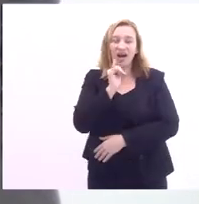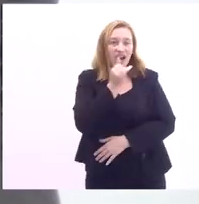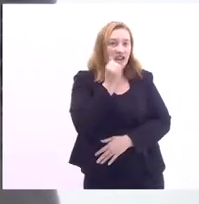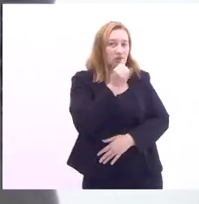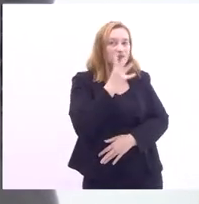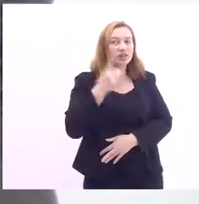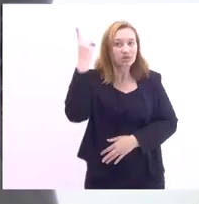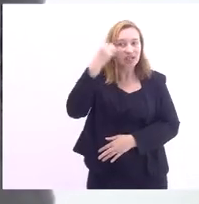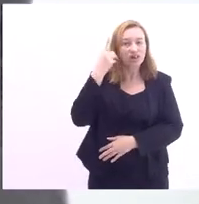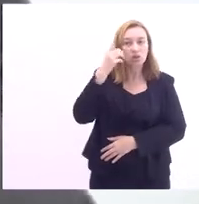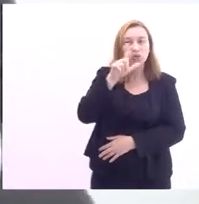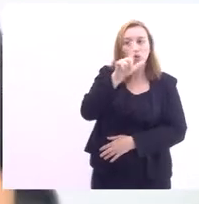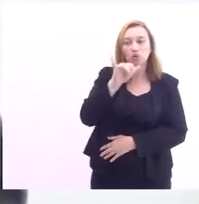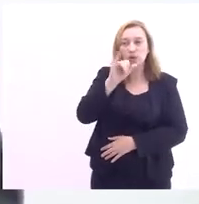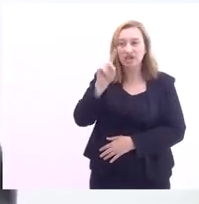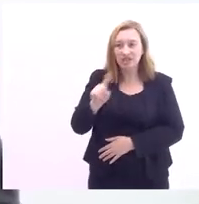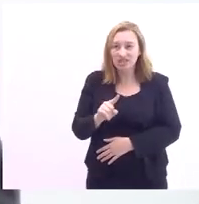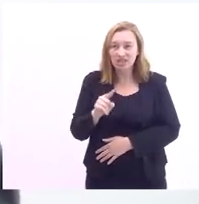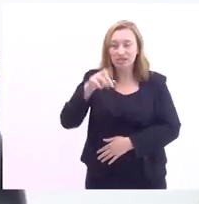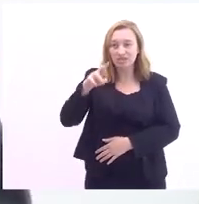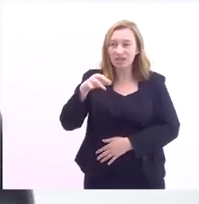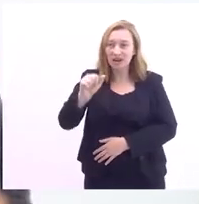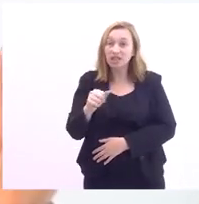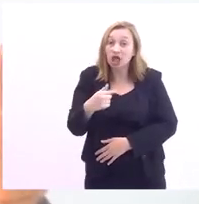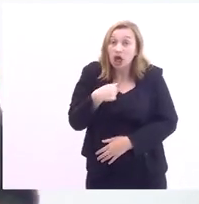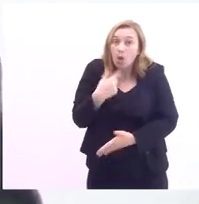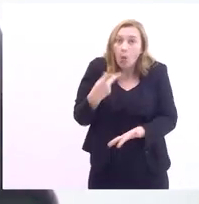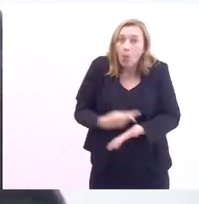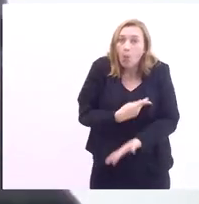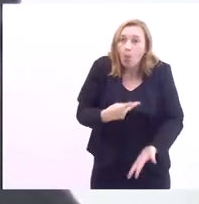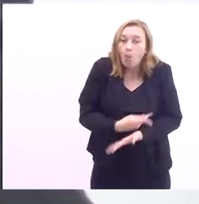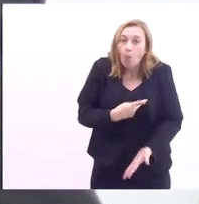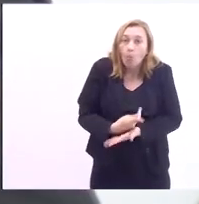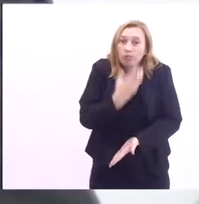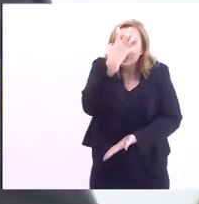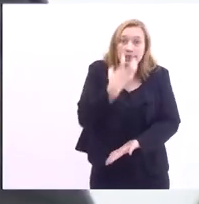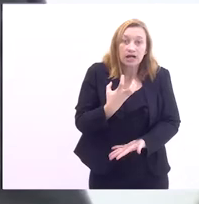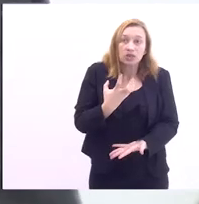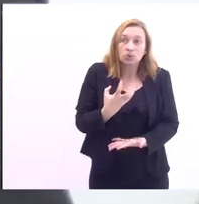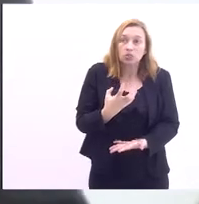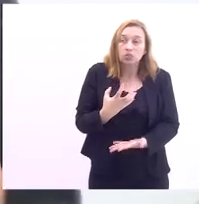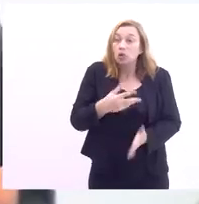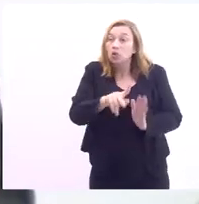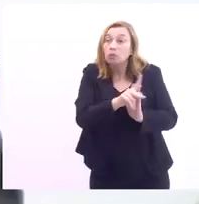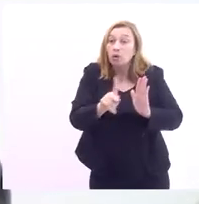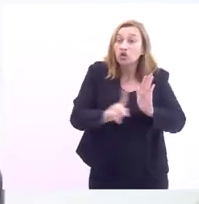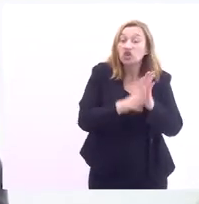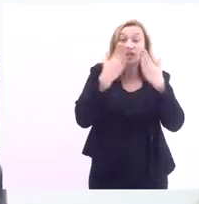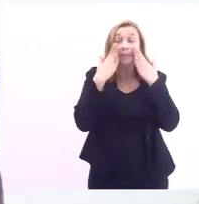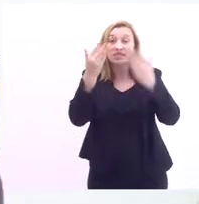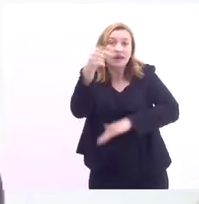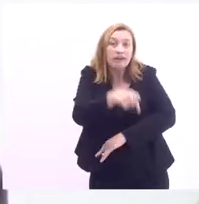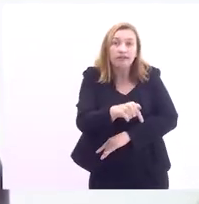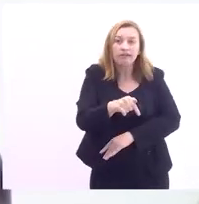Miranda. E eu tinha cometido um erro grave no projeto que apresentei aqui.